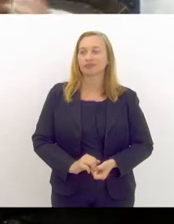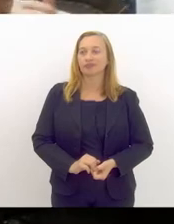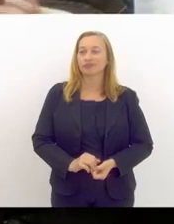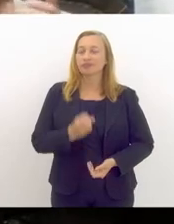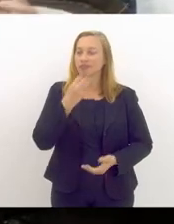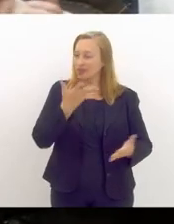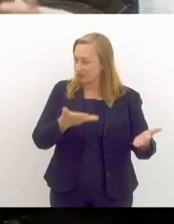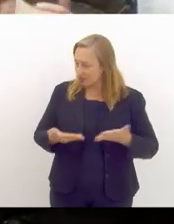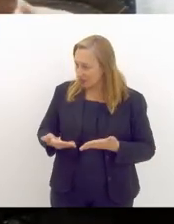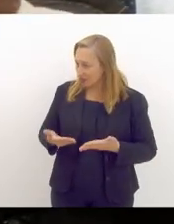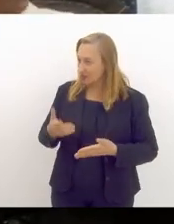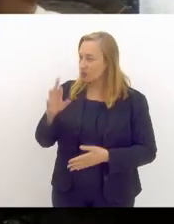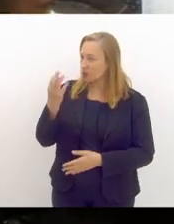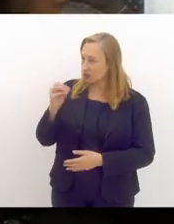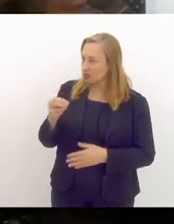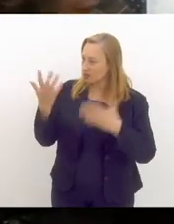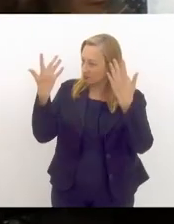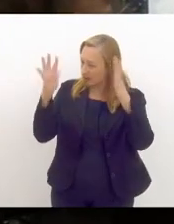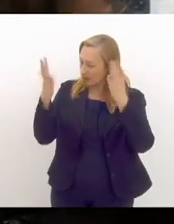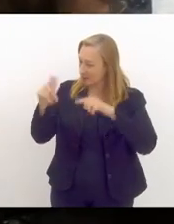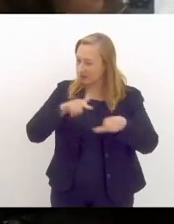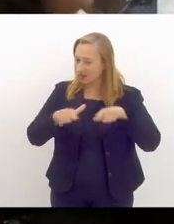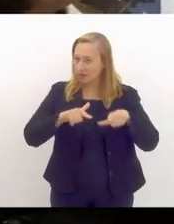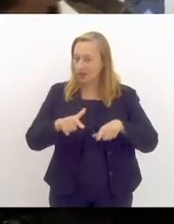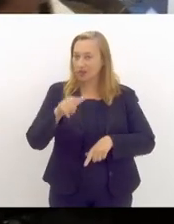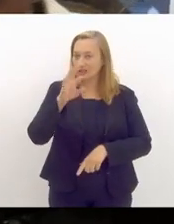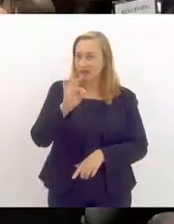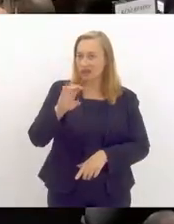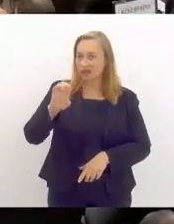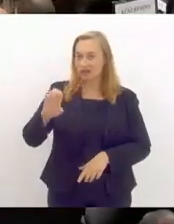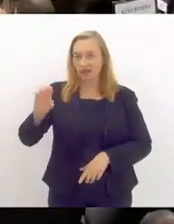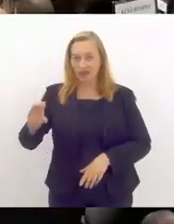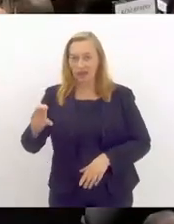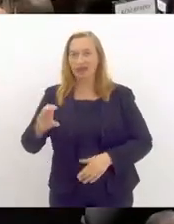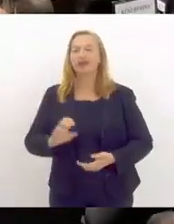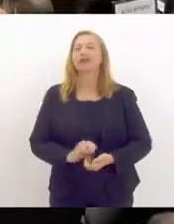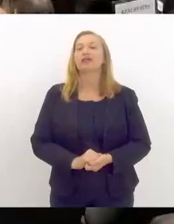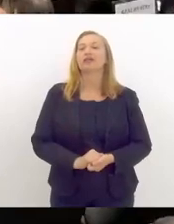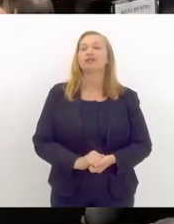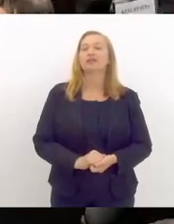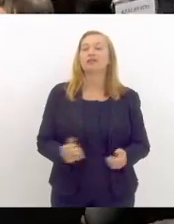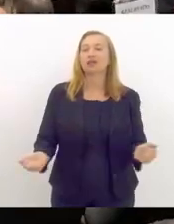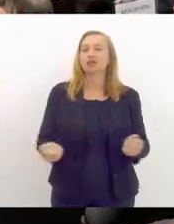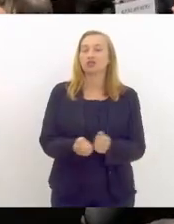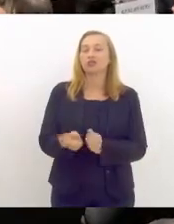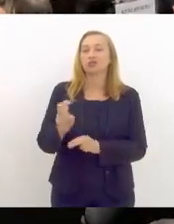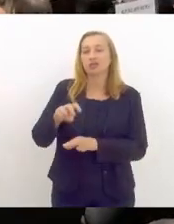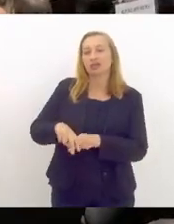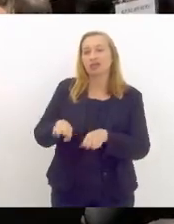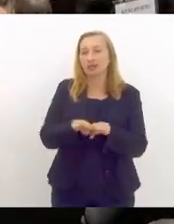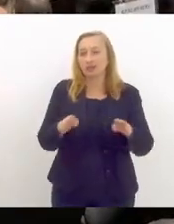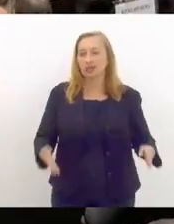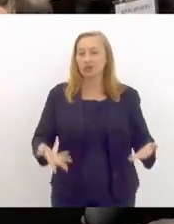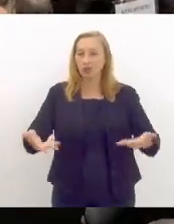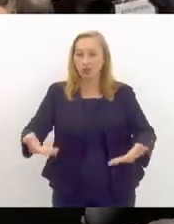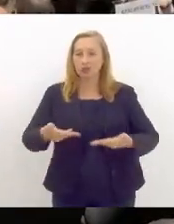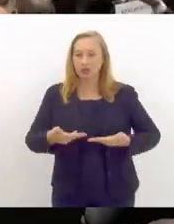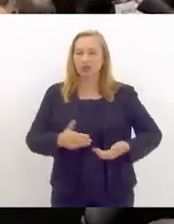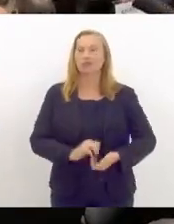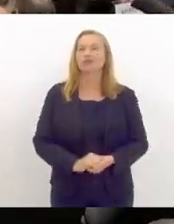Bem-vindo, Rodrigo. Parabéns pelo trabalho no TCE. Para compor a mesa, convido